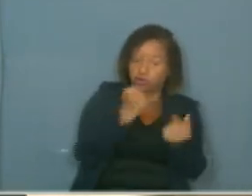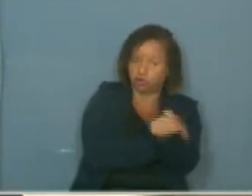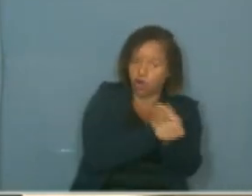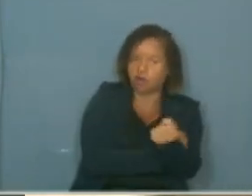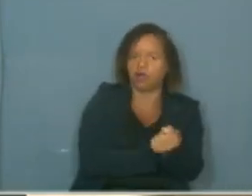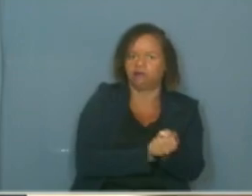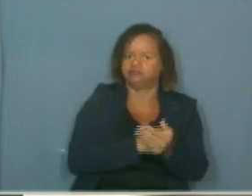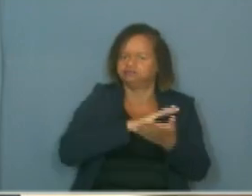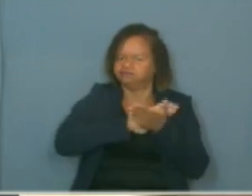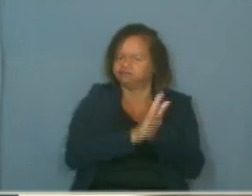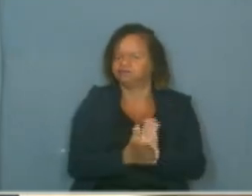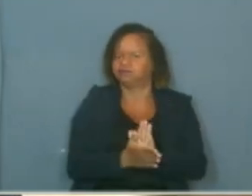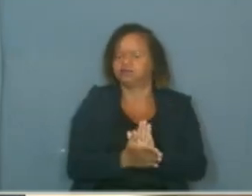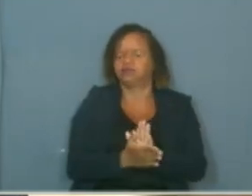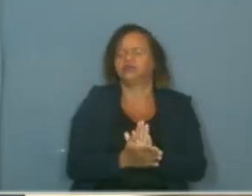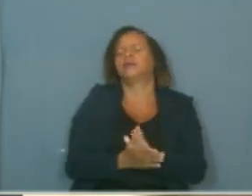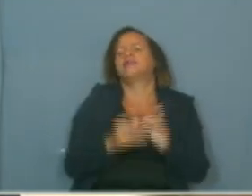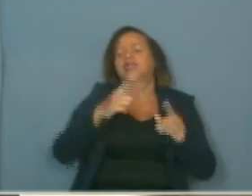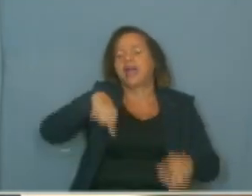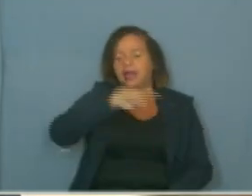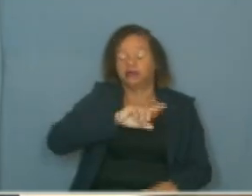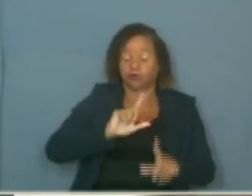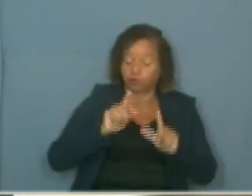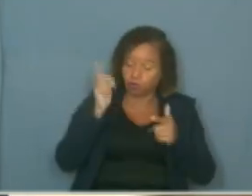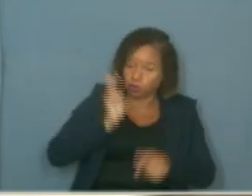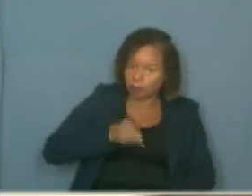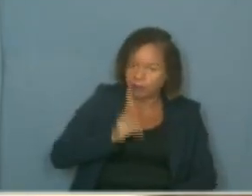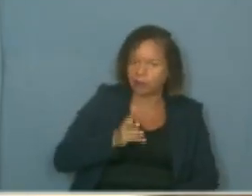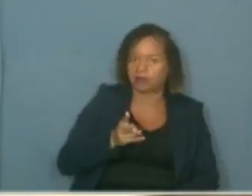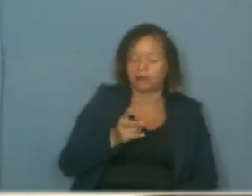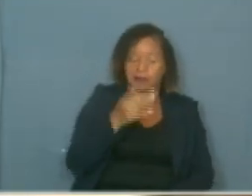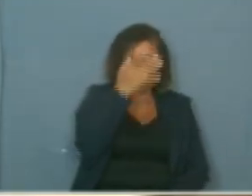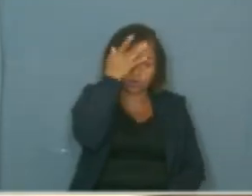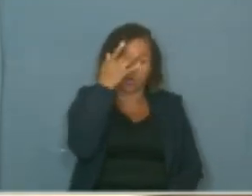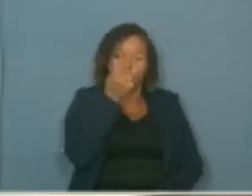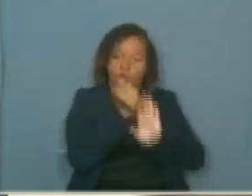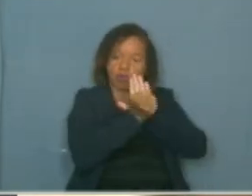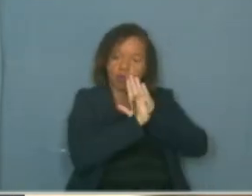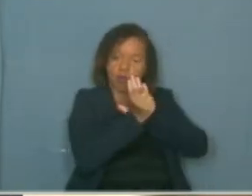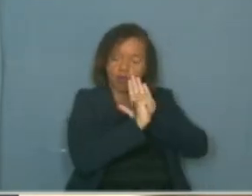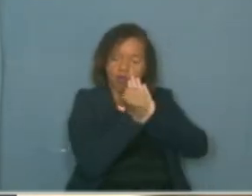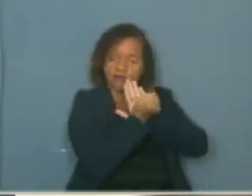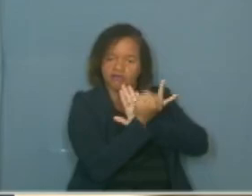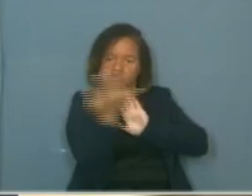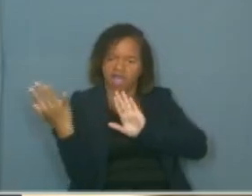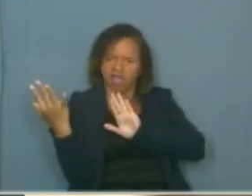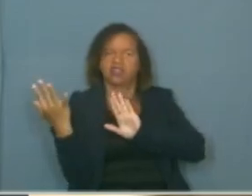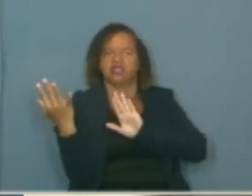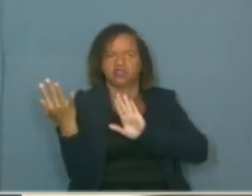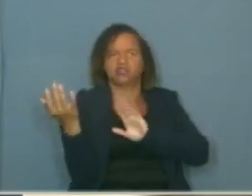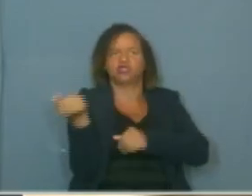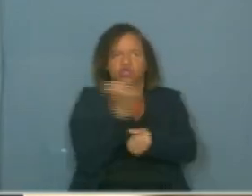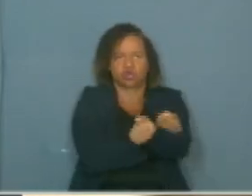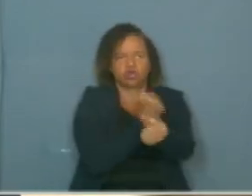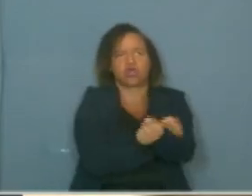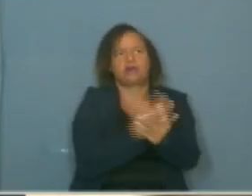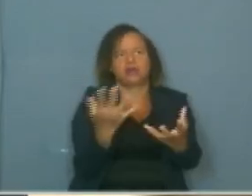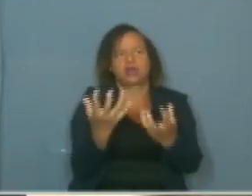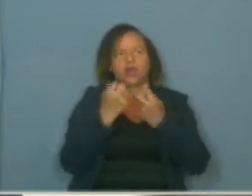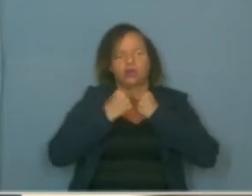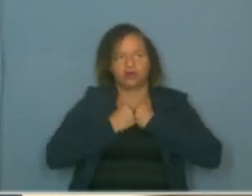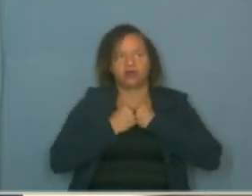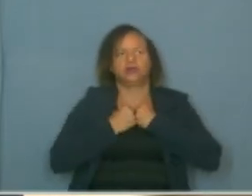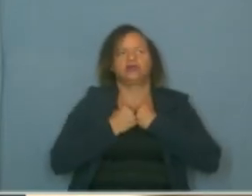continua lutando por uma política de drogas em que as pessoas que fazem uso problemático das mais diversas substâncias possam ser acolhidas, possam